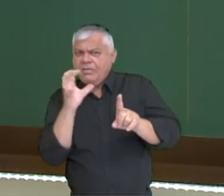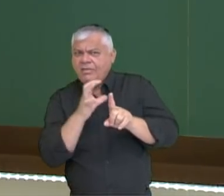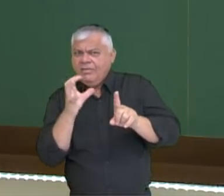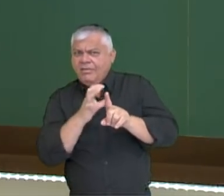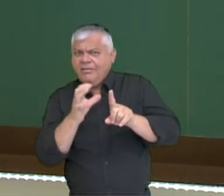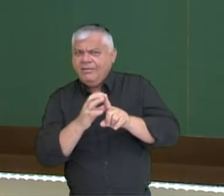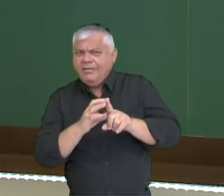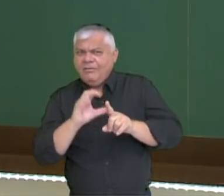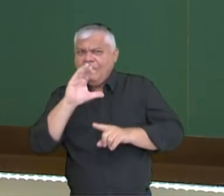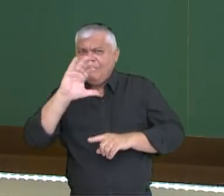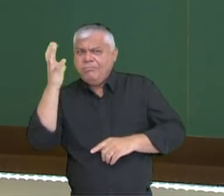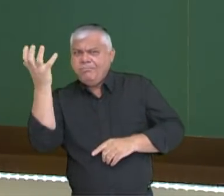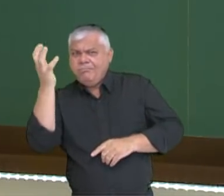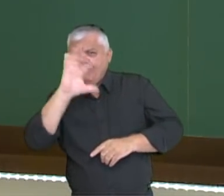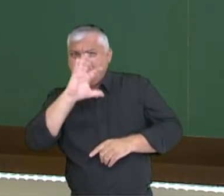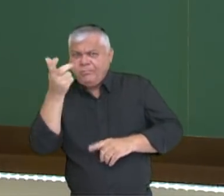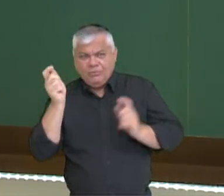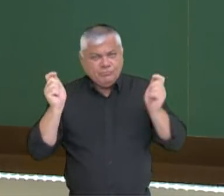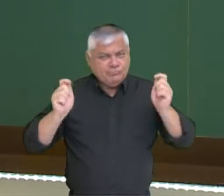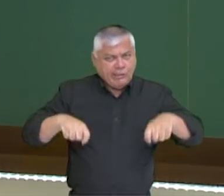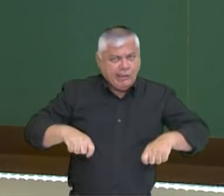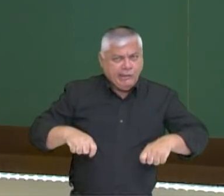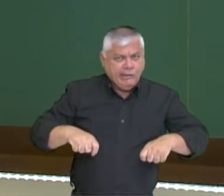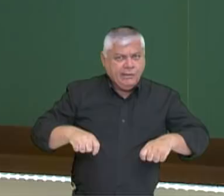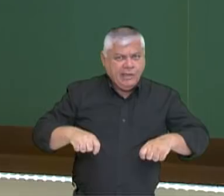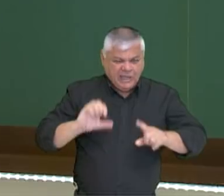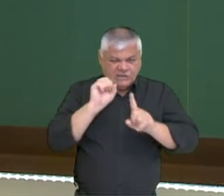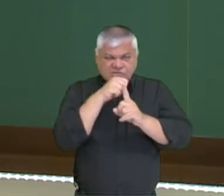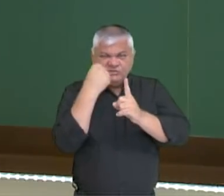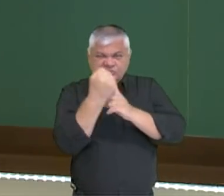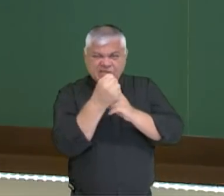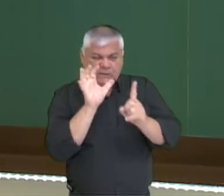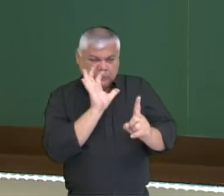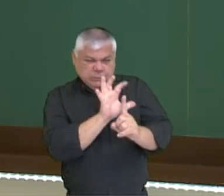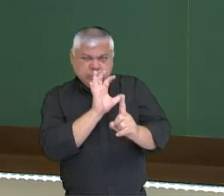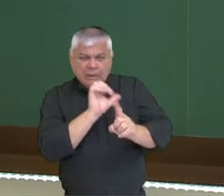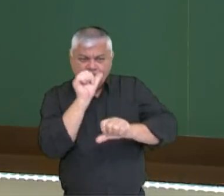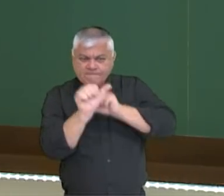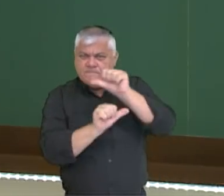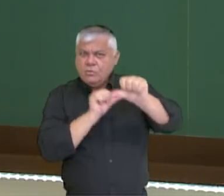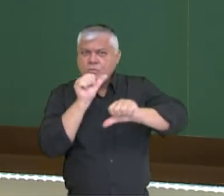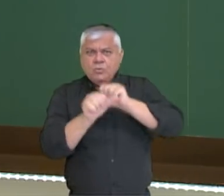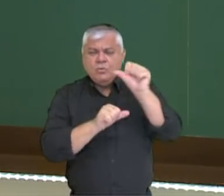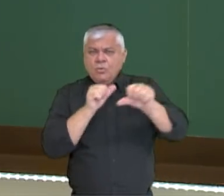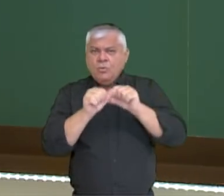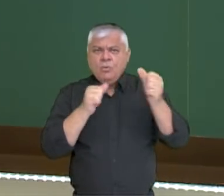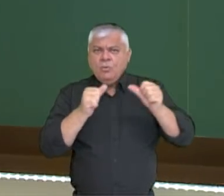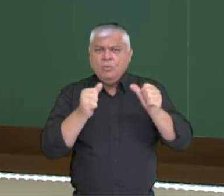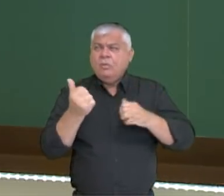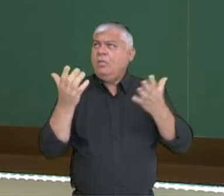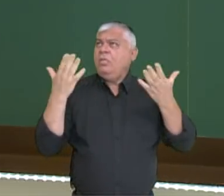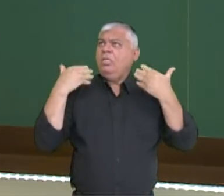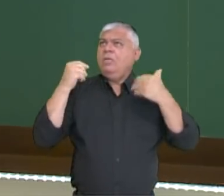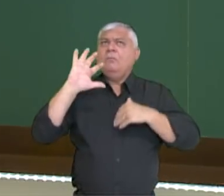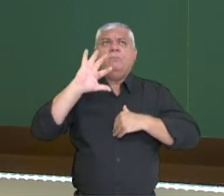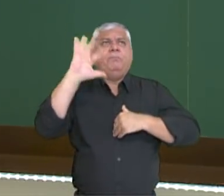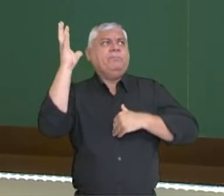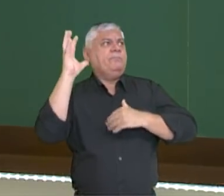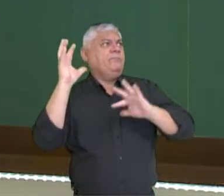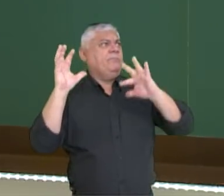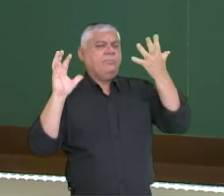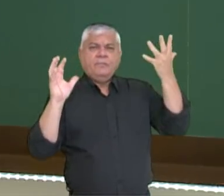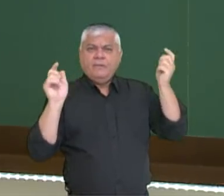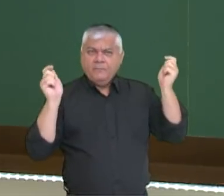sociedade desenvolve e que influenciam nas mudanças da atmosfera, nas características dessa atmosfera e,